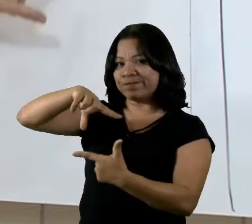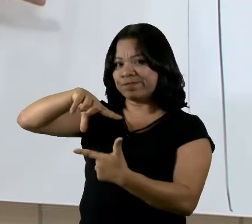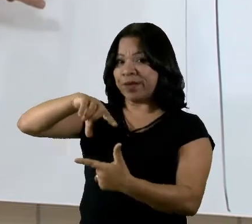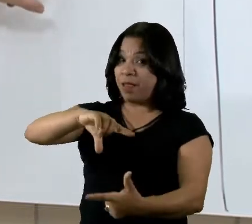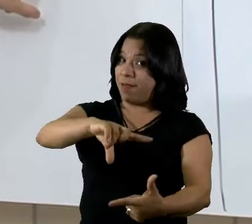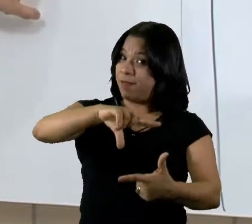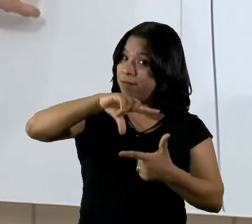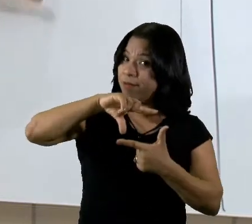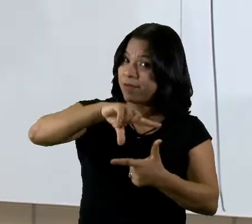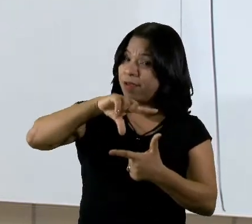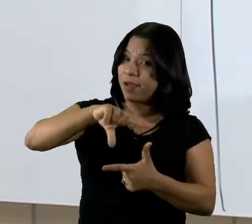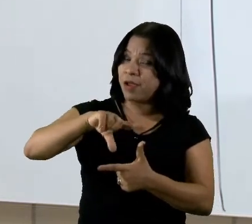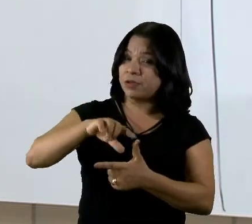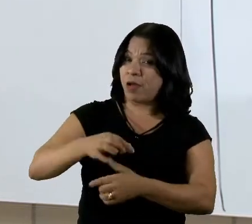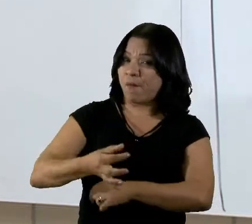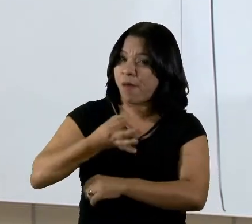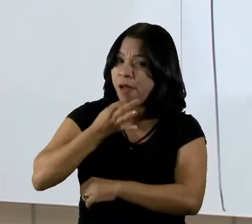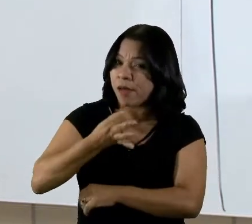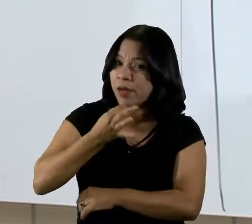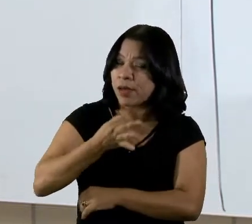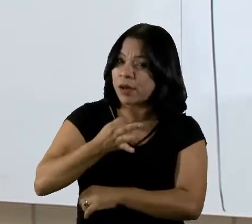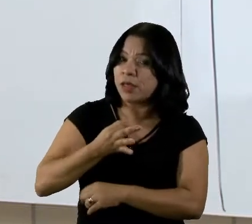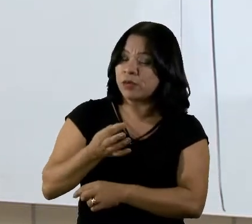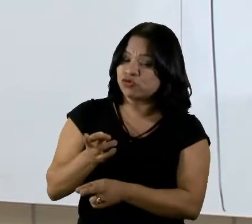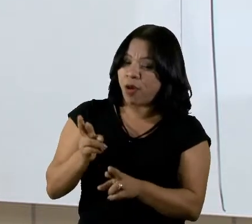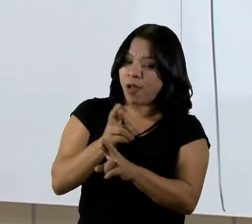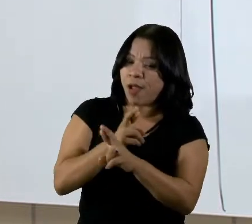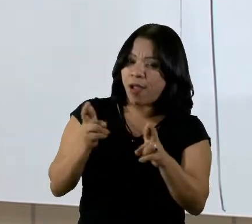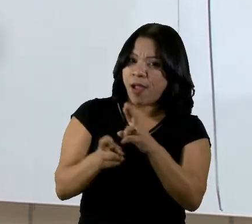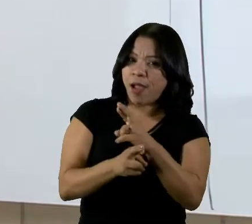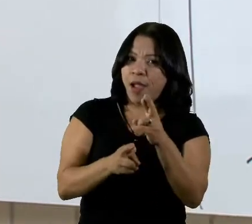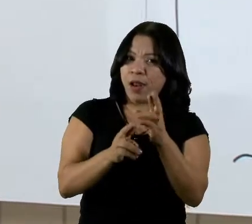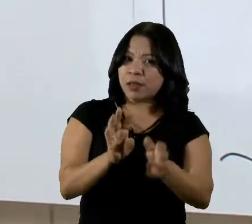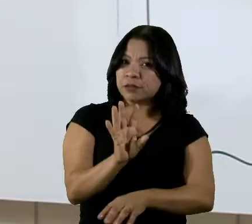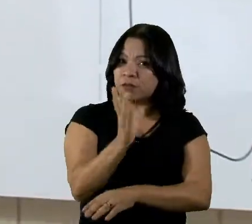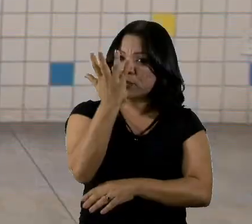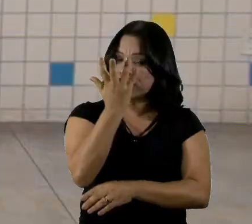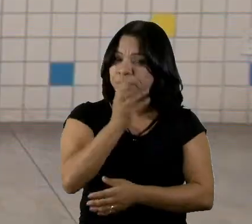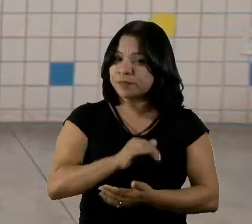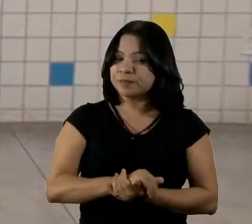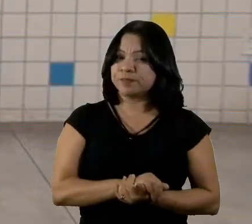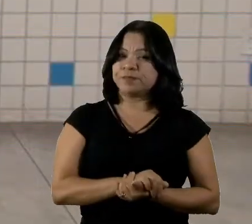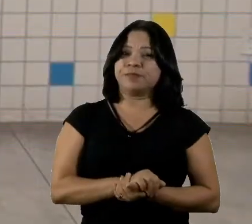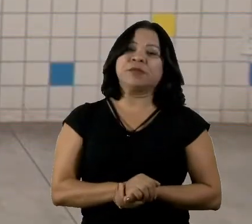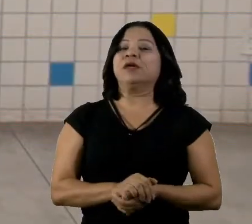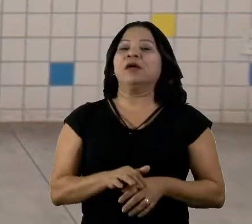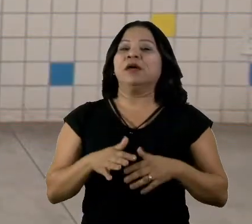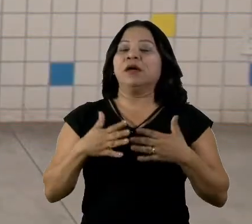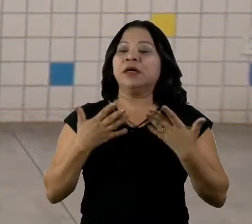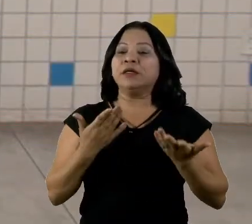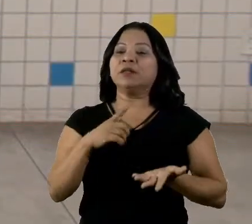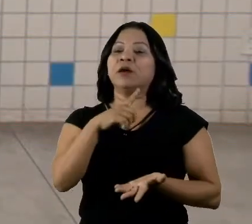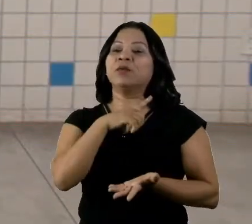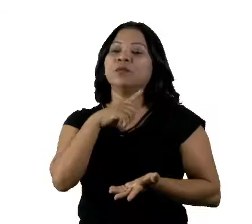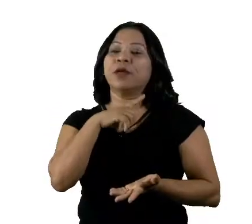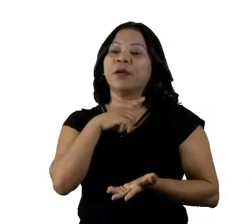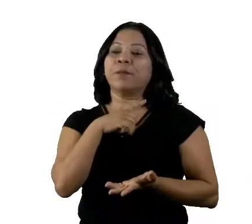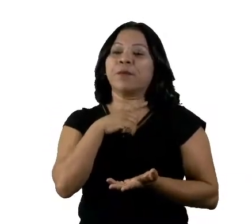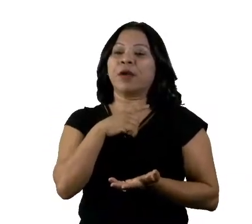charge a crítica em relação ao fato, certo? Temos aqui essa